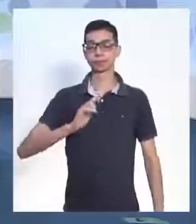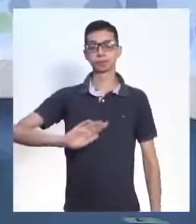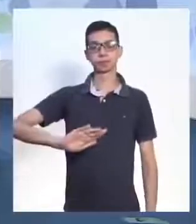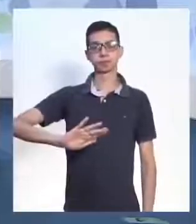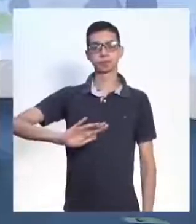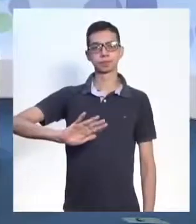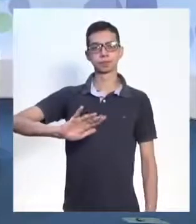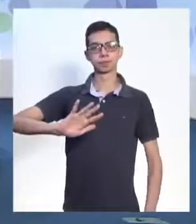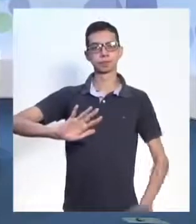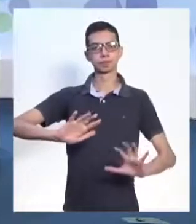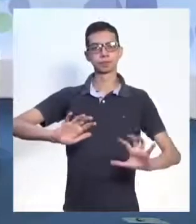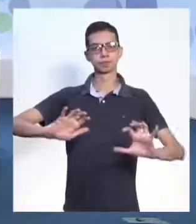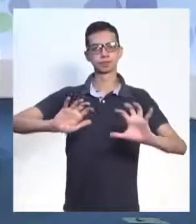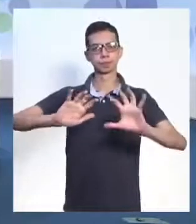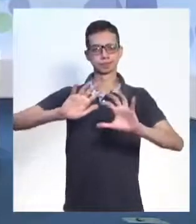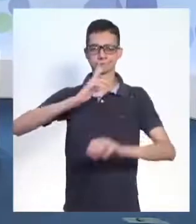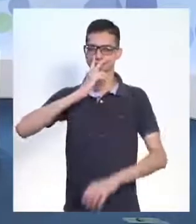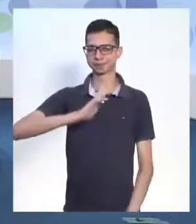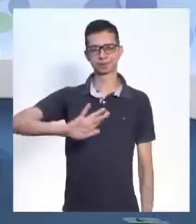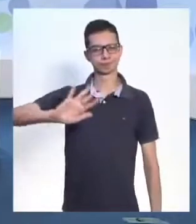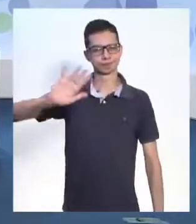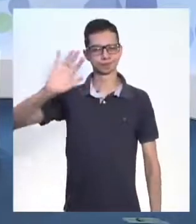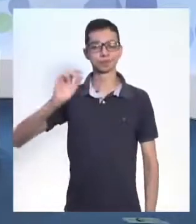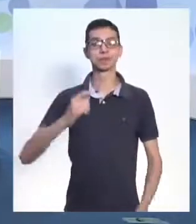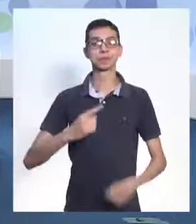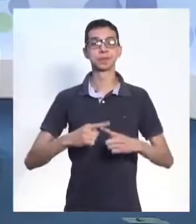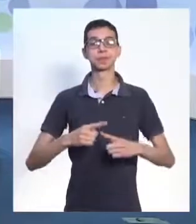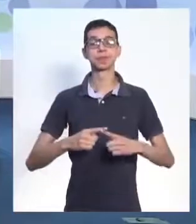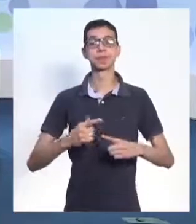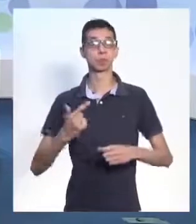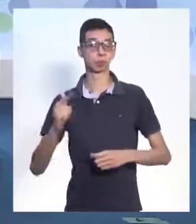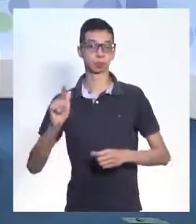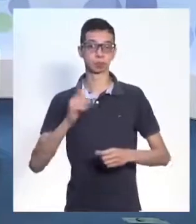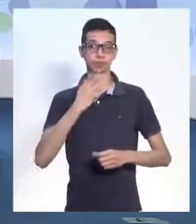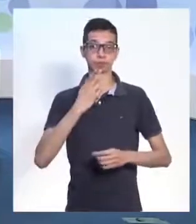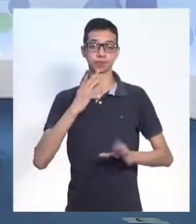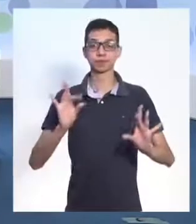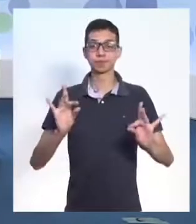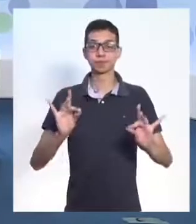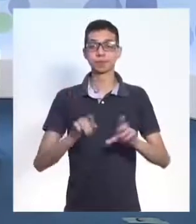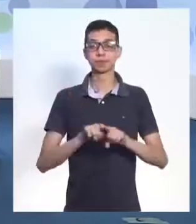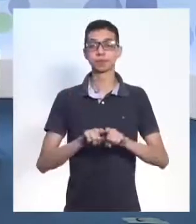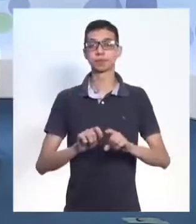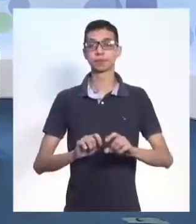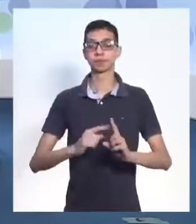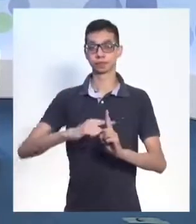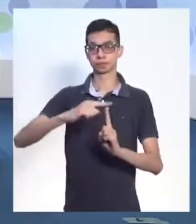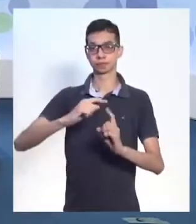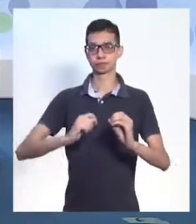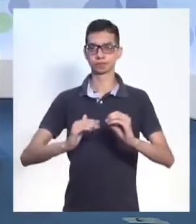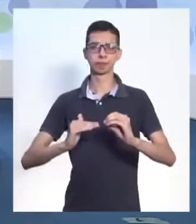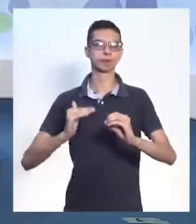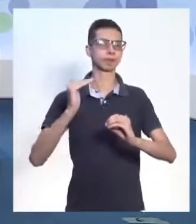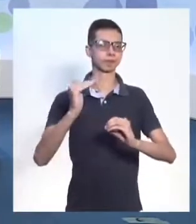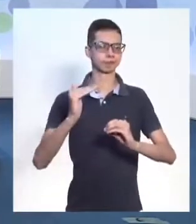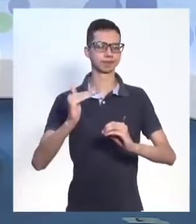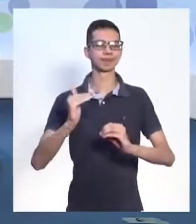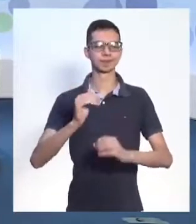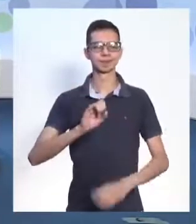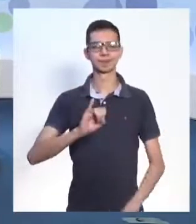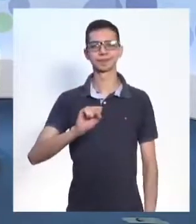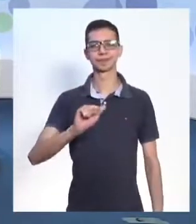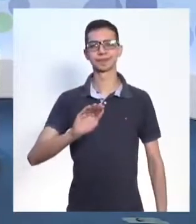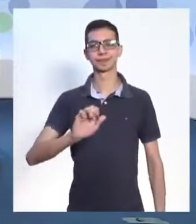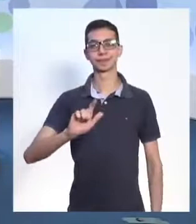Evapora. Ele fica líquido e maior que zero. Né? Aí o Adriano falou com o professor, o líquido dilata. Aí a Isabela falou, o líquido dilata e